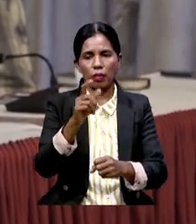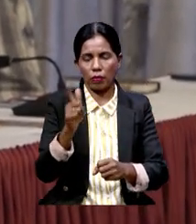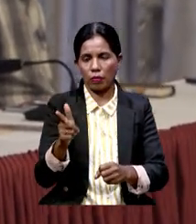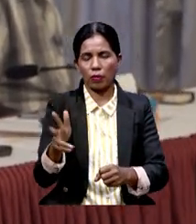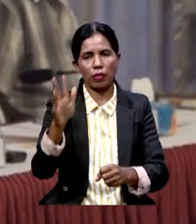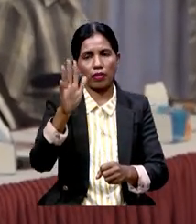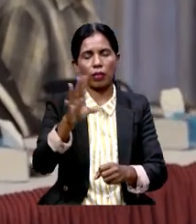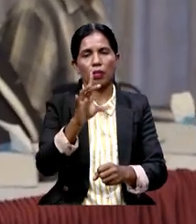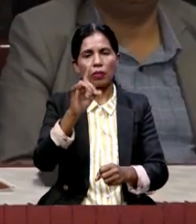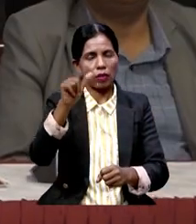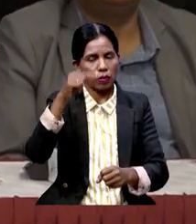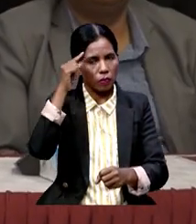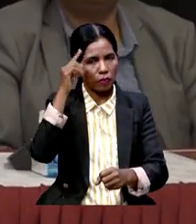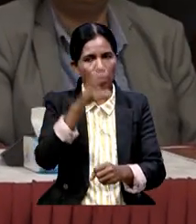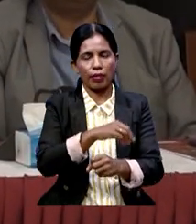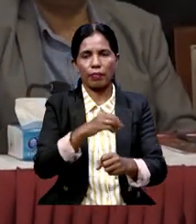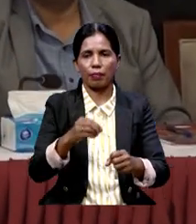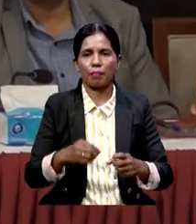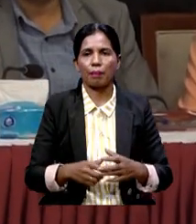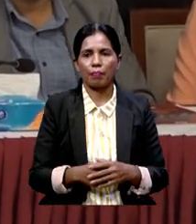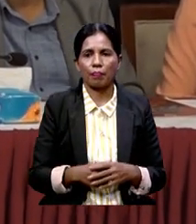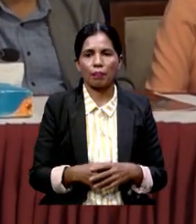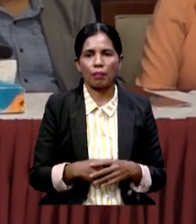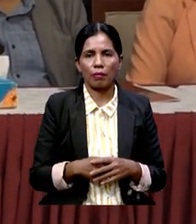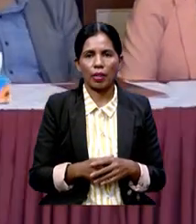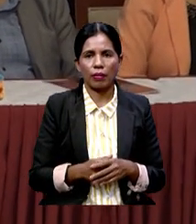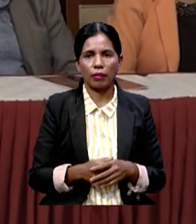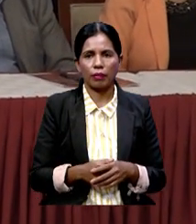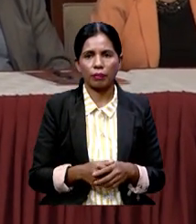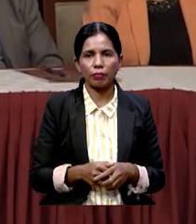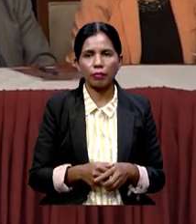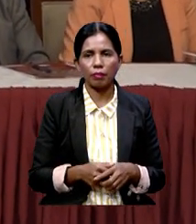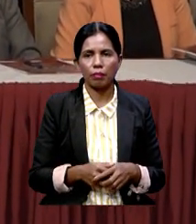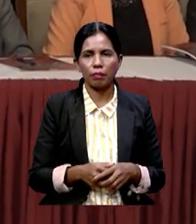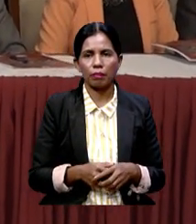a mandato oitavo governo constitucional. Agostinho da Costa, Marito da Costa, Ziamen.